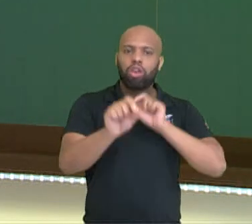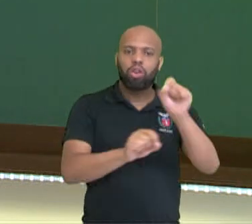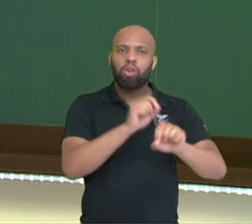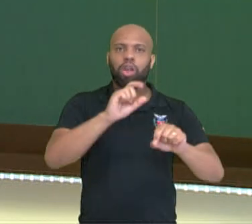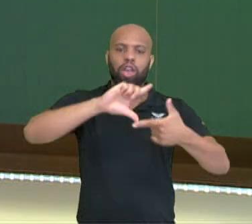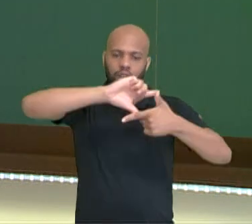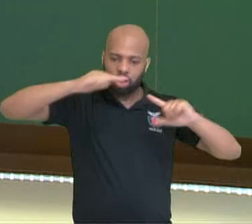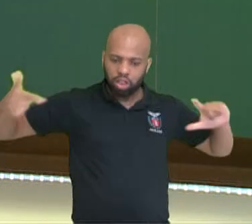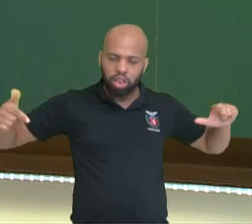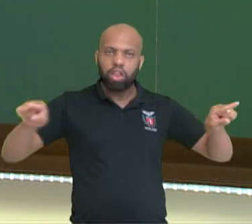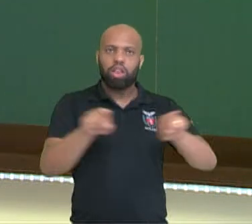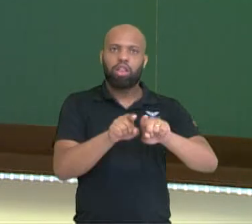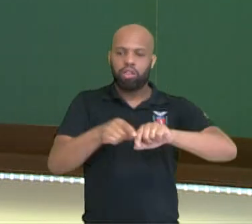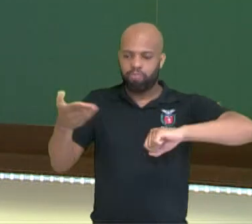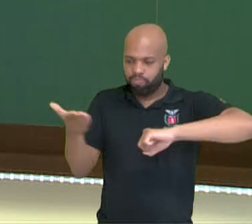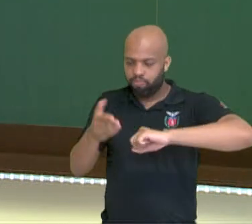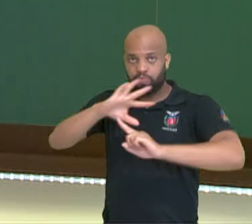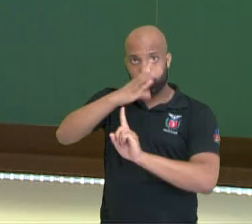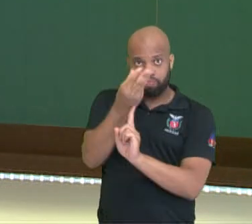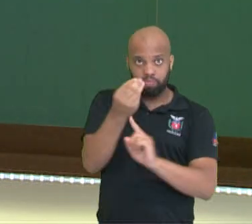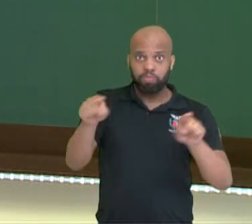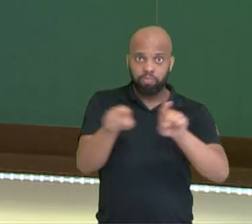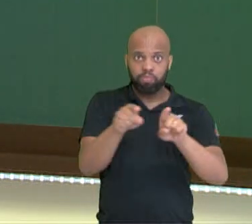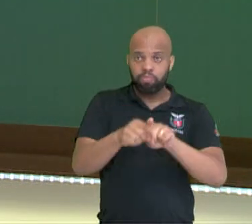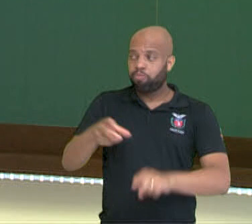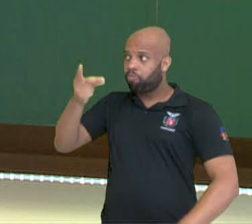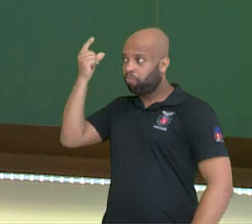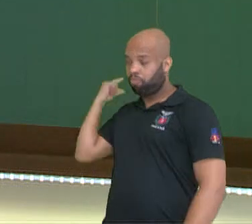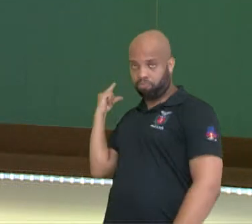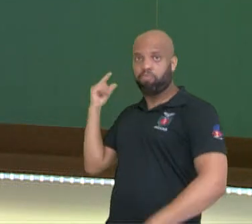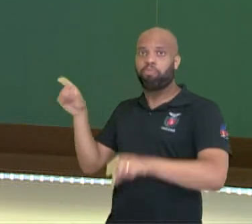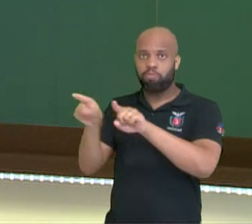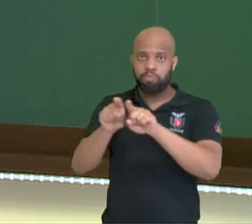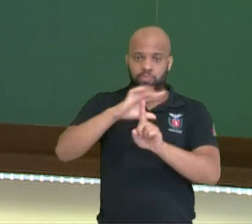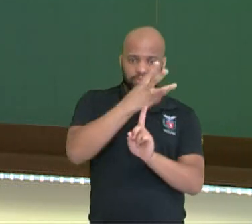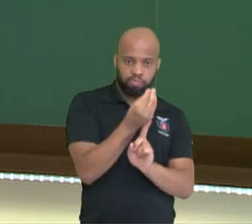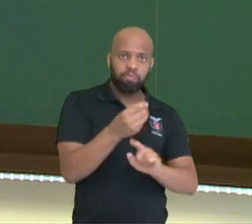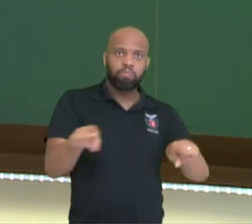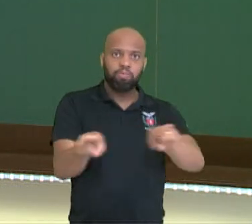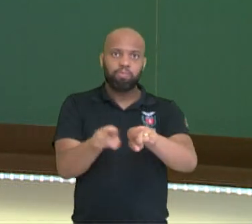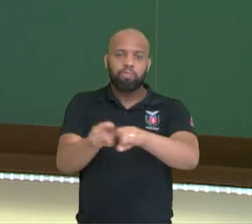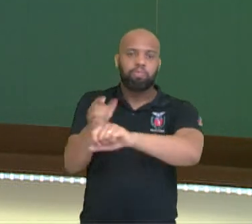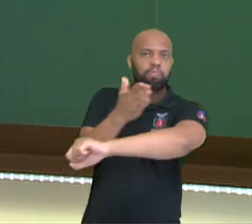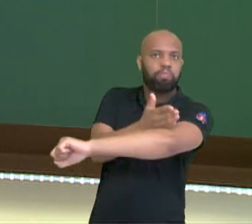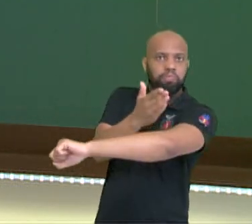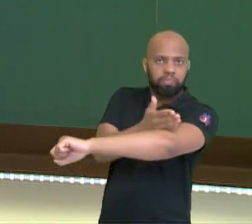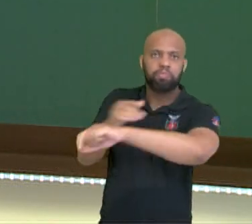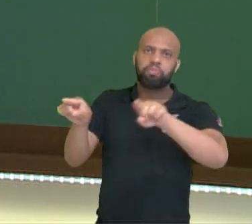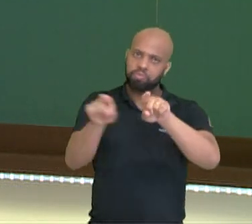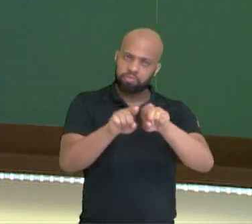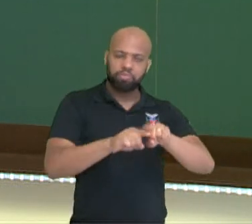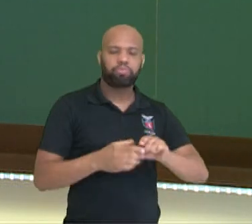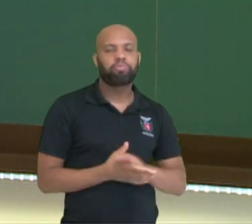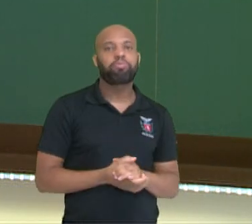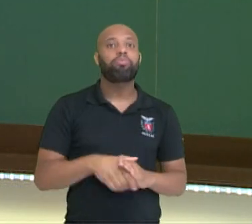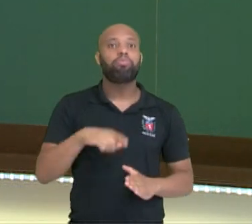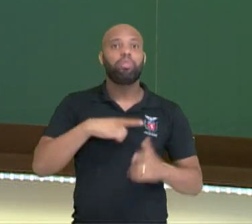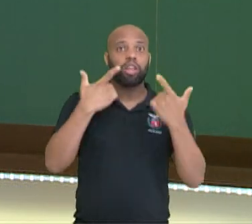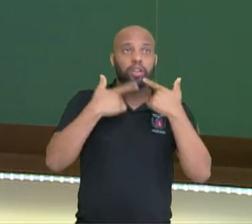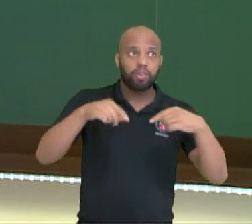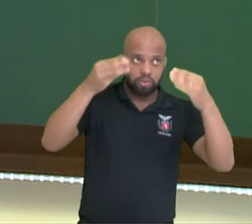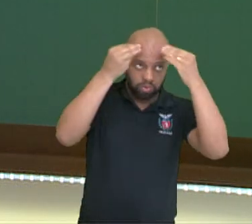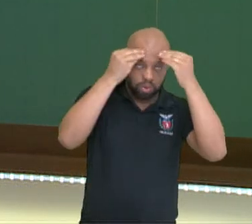moderna, à arte contemporânea, a arte na antiguidade, tá? Idade Média. Aí você tem outro tipo de linguagem que